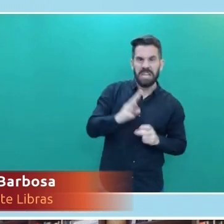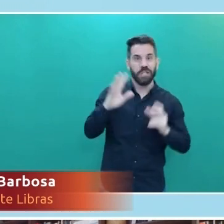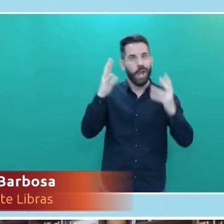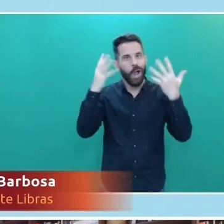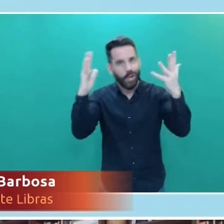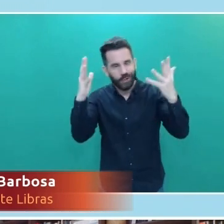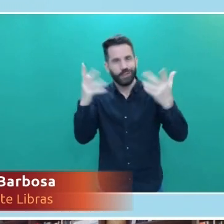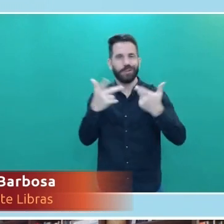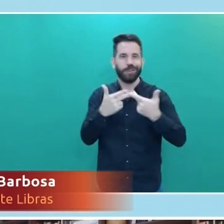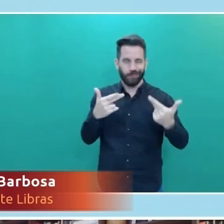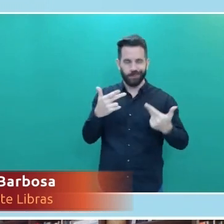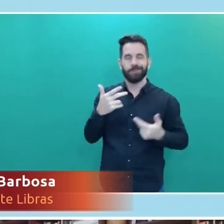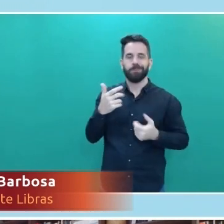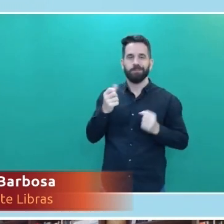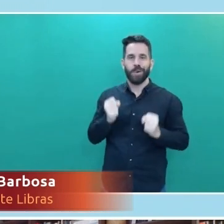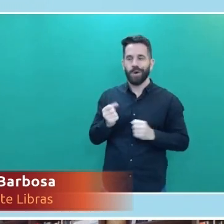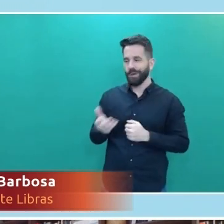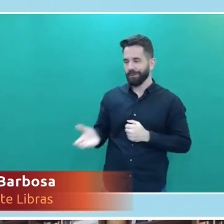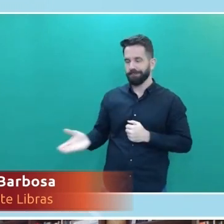na tela e é o